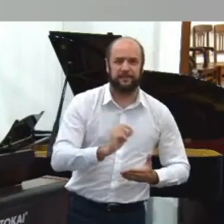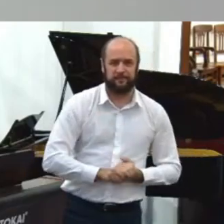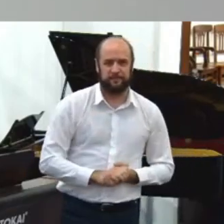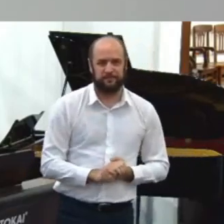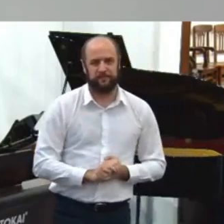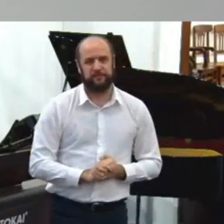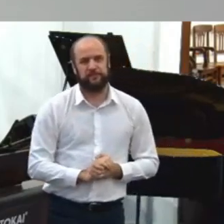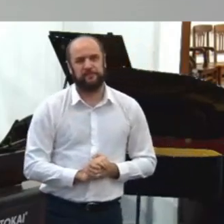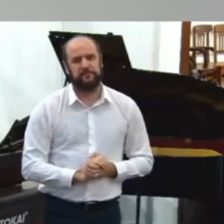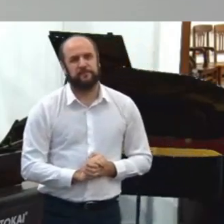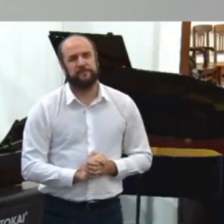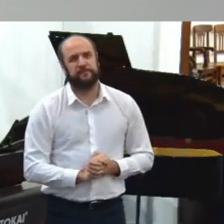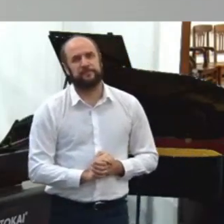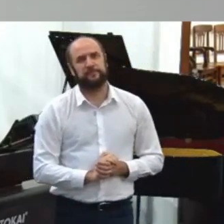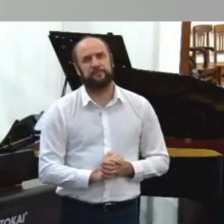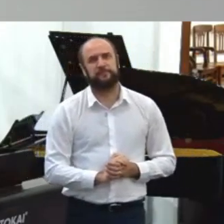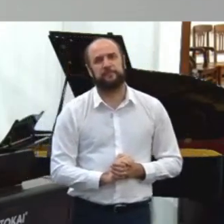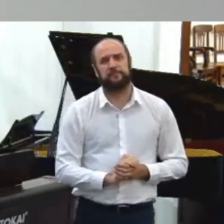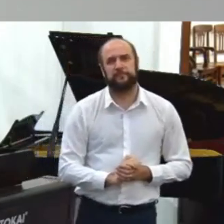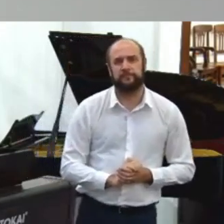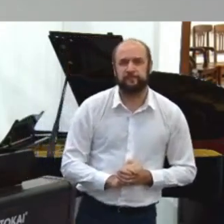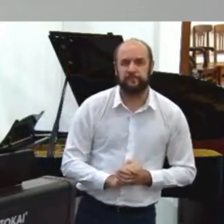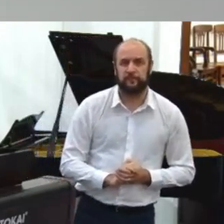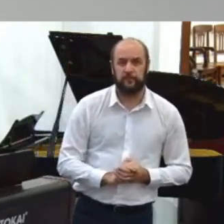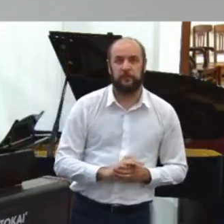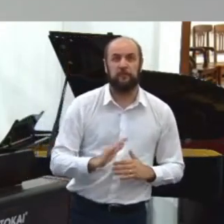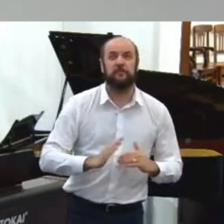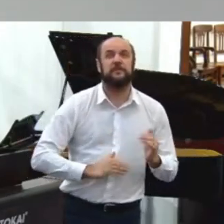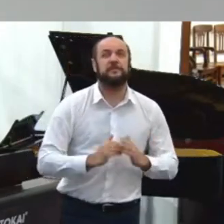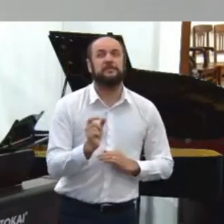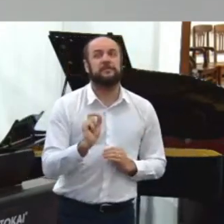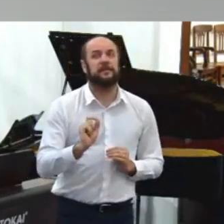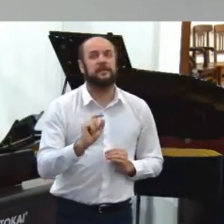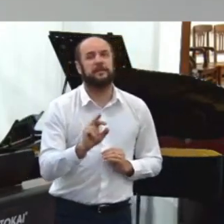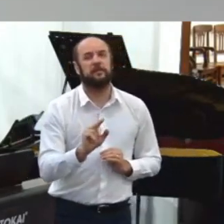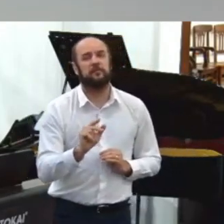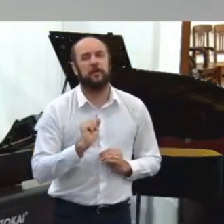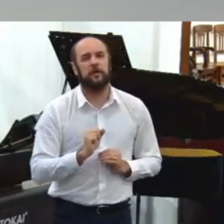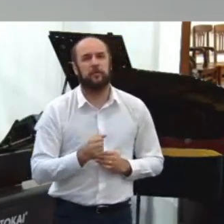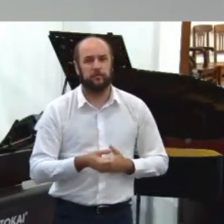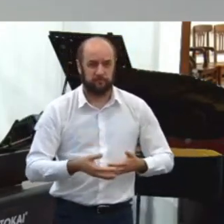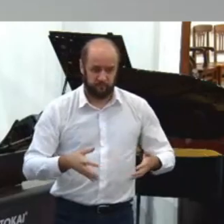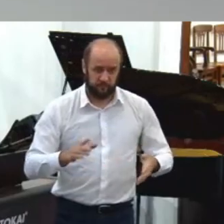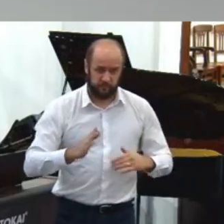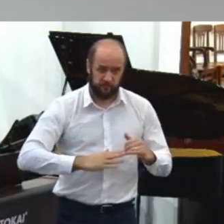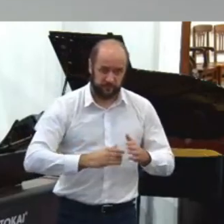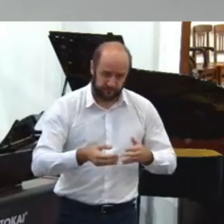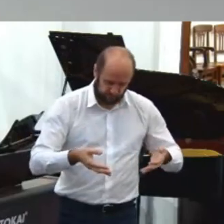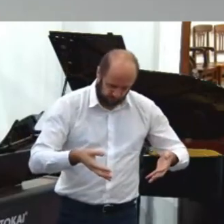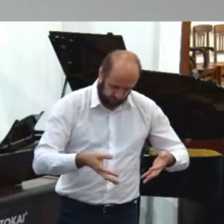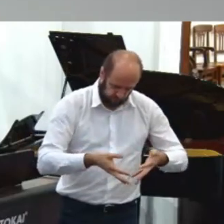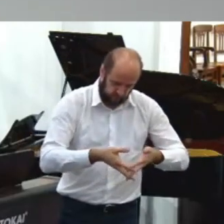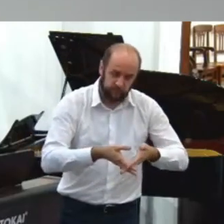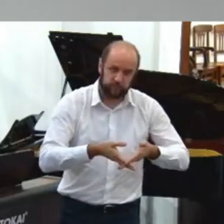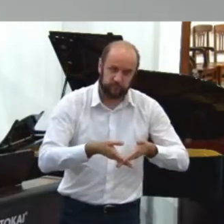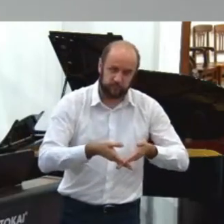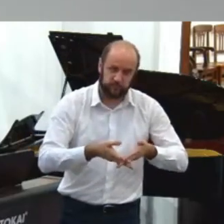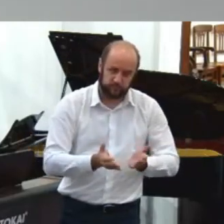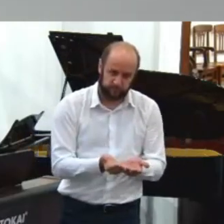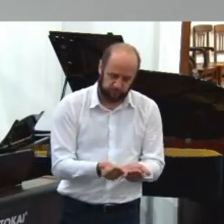manhã. Não poderia ser diferente, façam uma espécie de cesto com uma criança